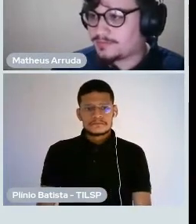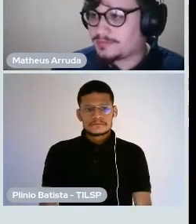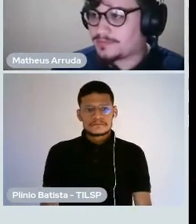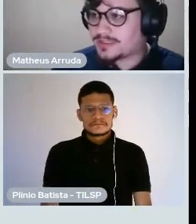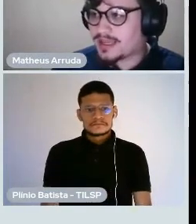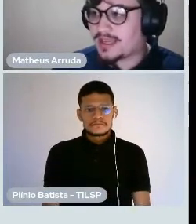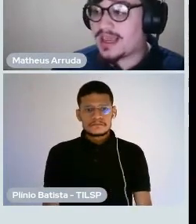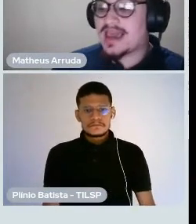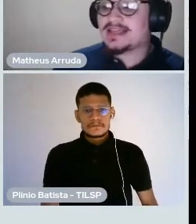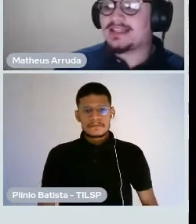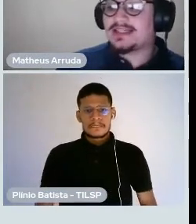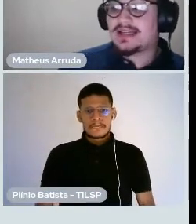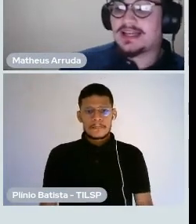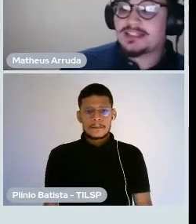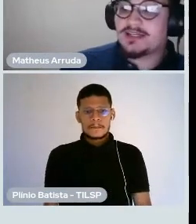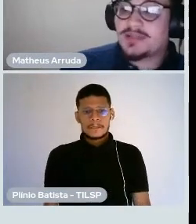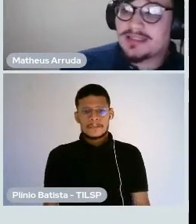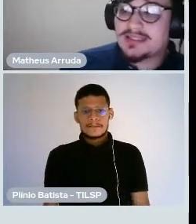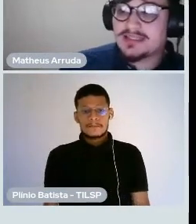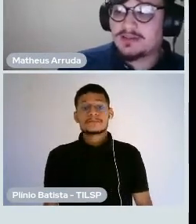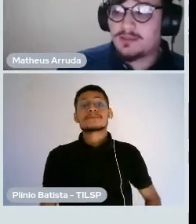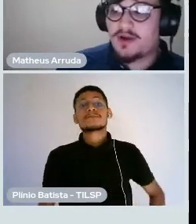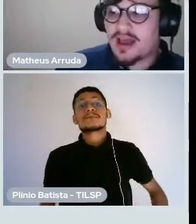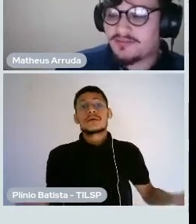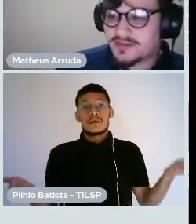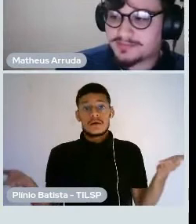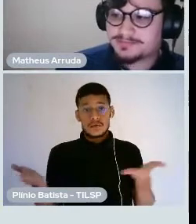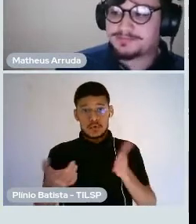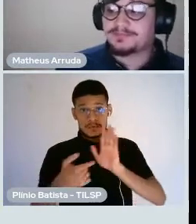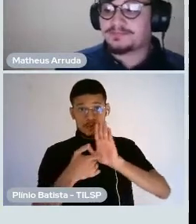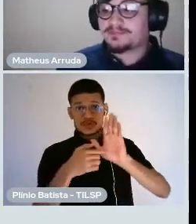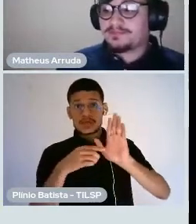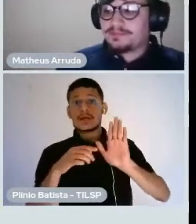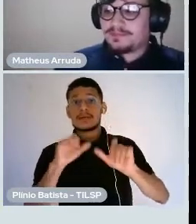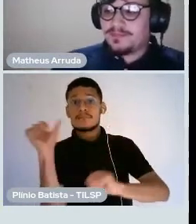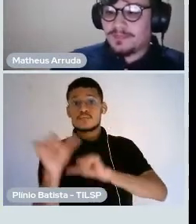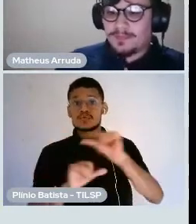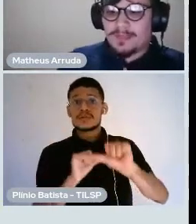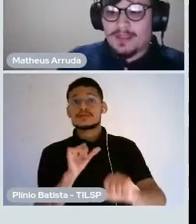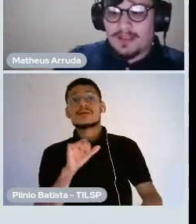Deixa eu passar aqui. E aí a gente entra na questão da transição demográfica.